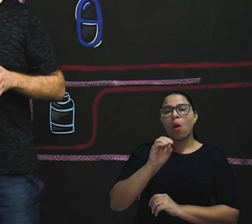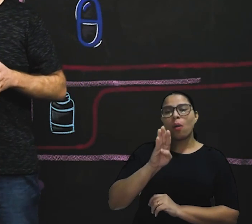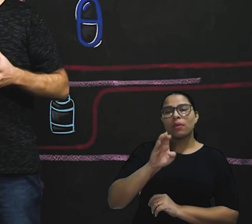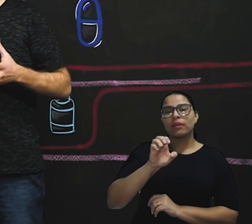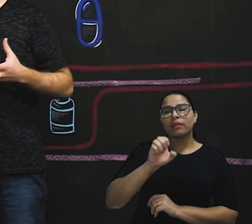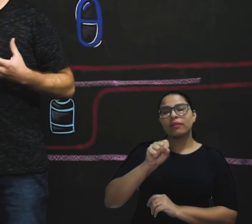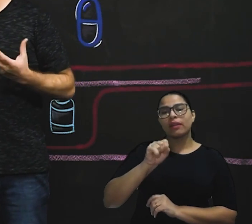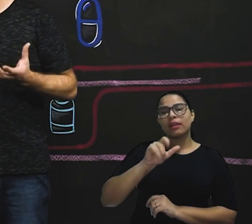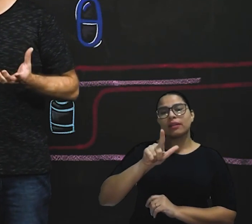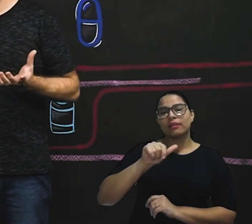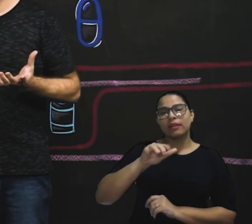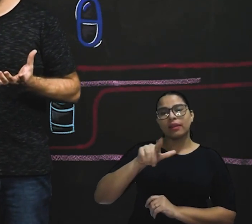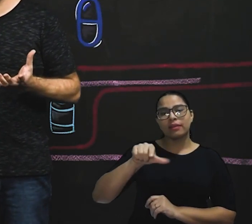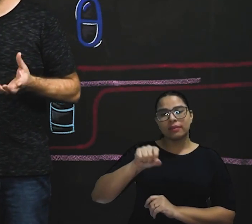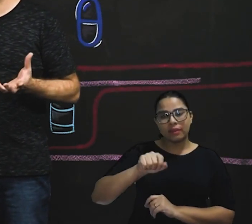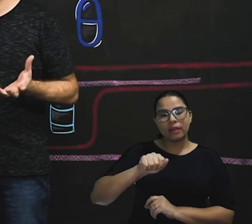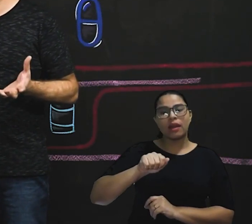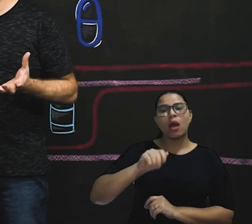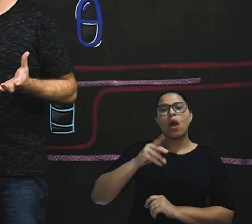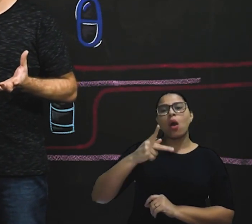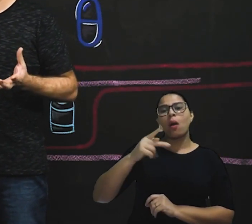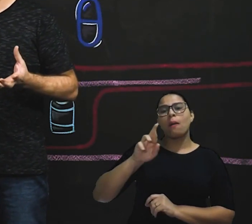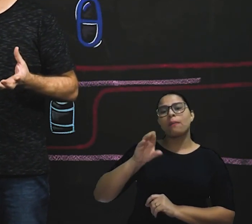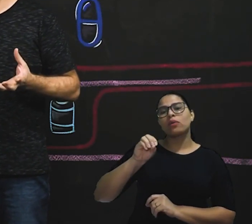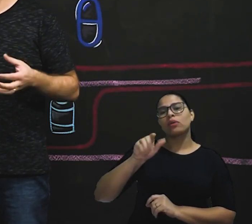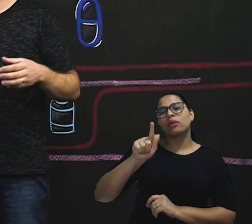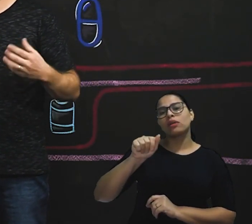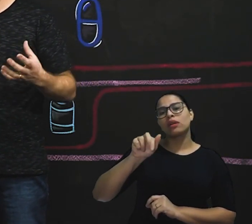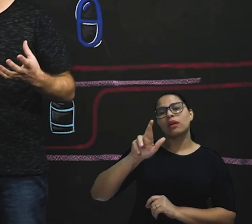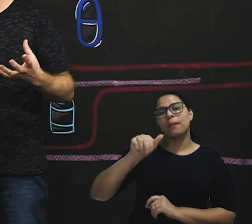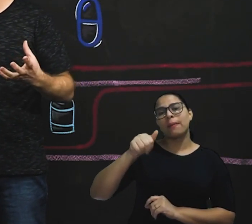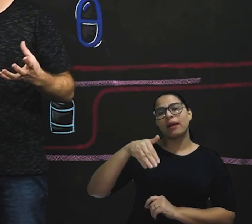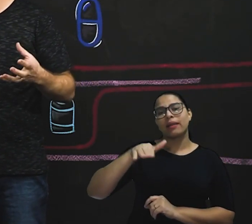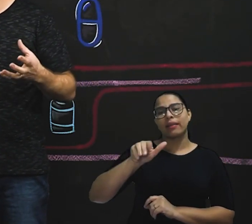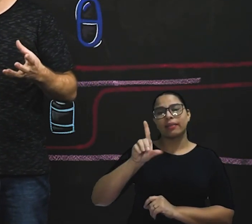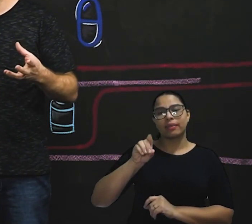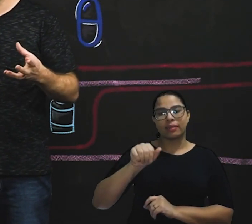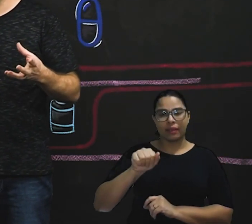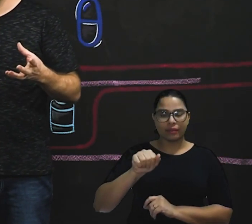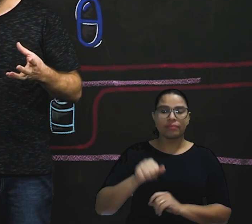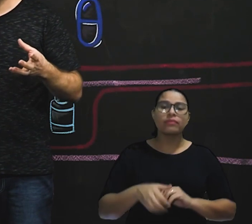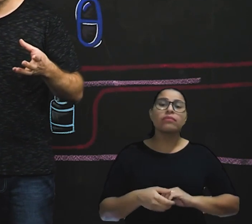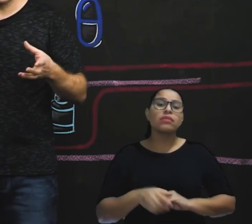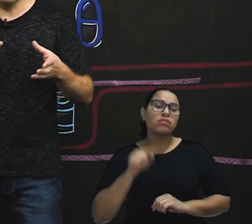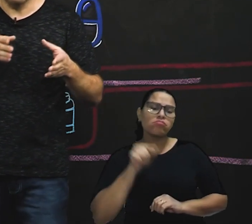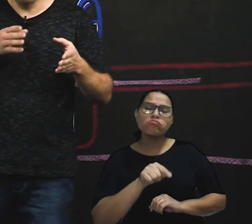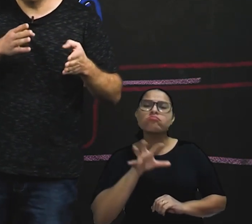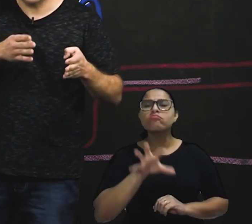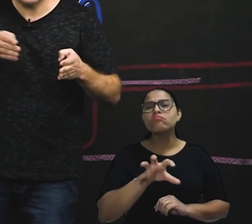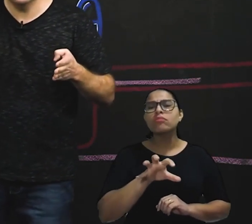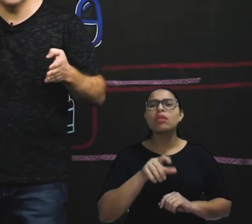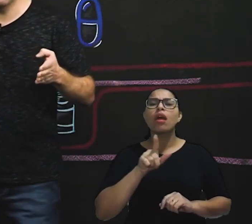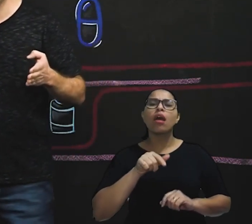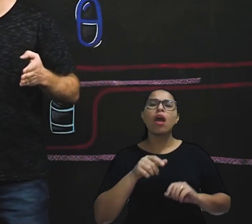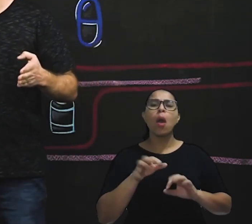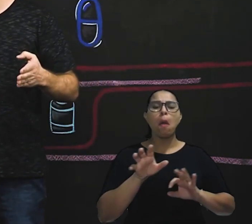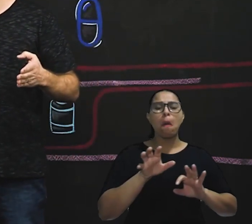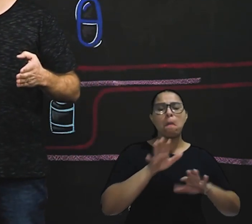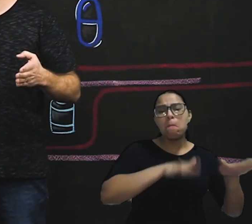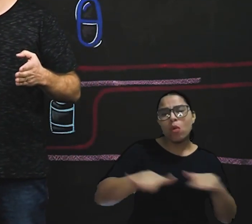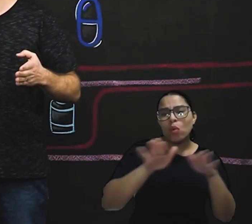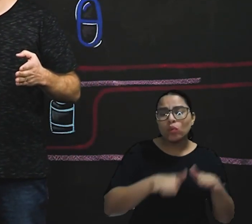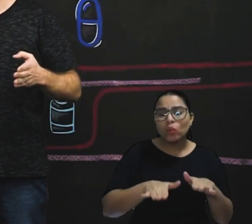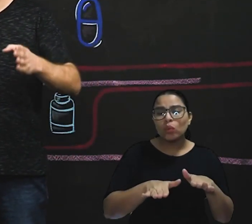programada, ela é uma técnica de produção do qual faz com que os produtos tenham um prazo de